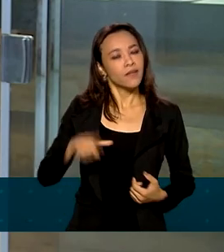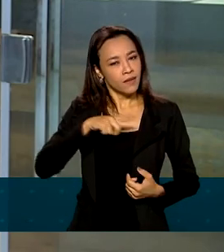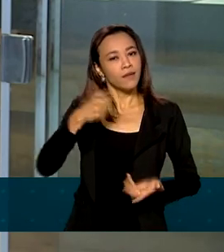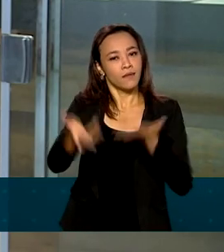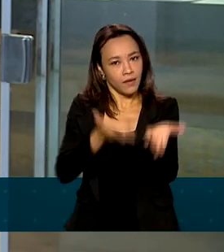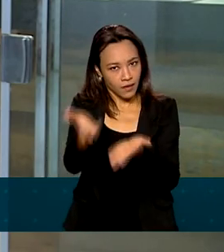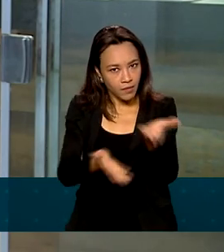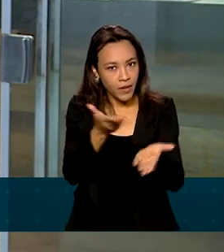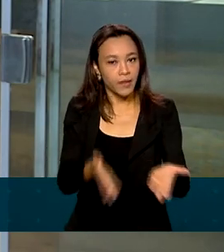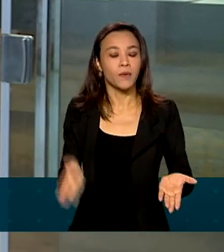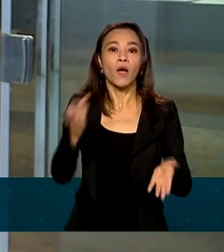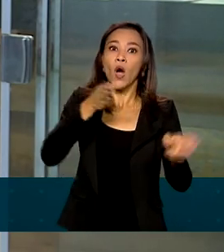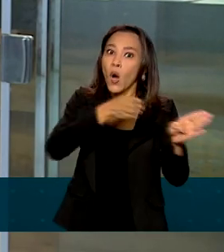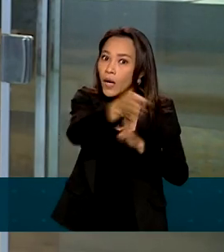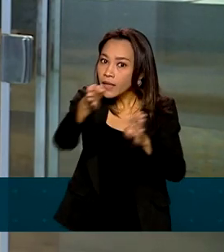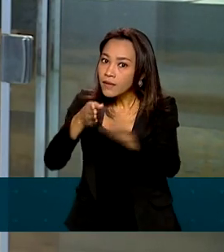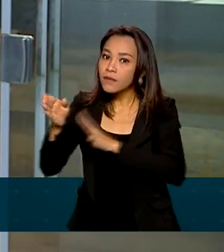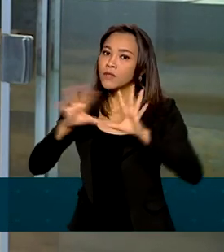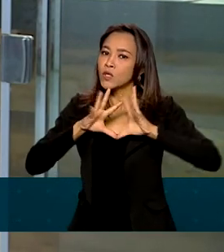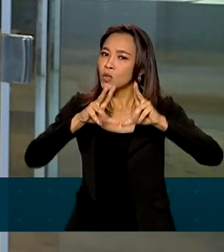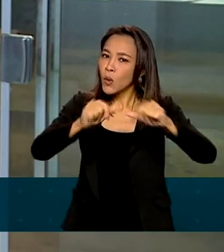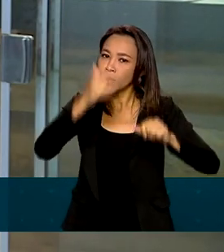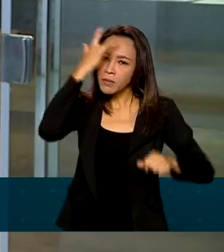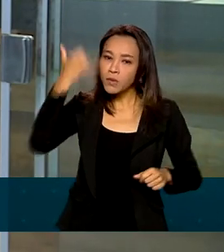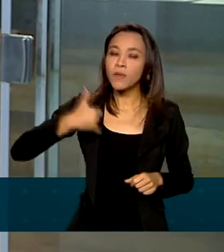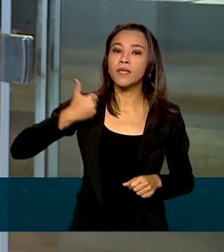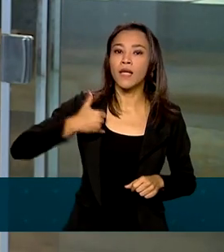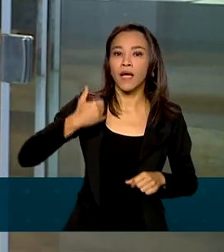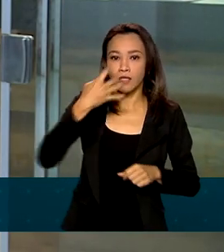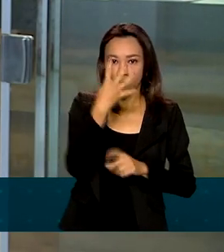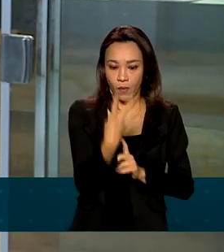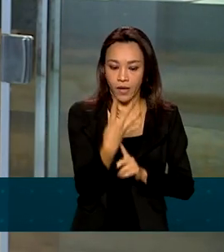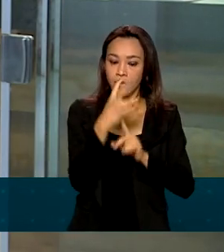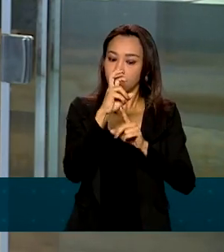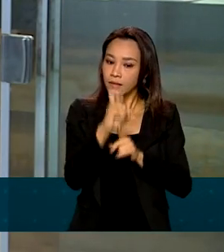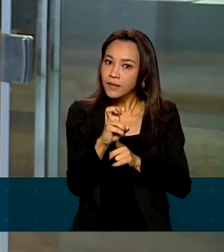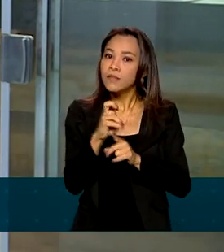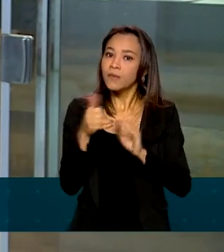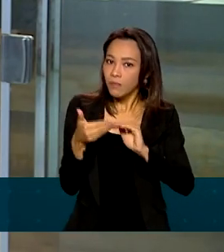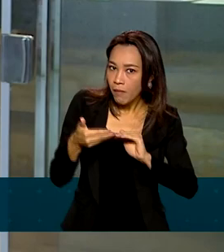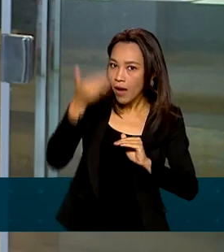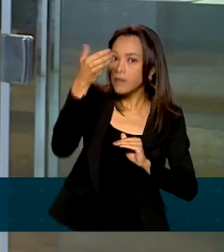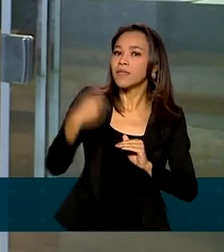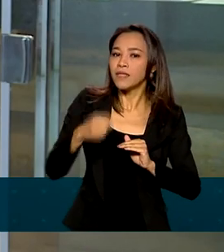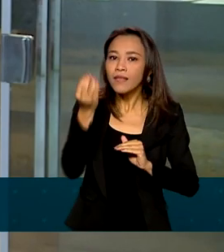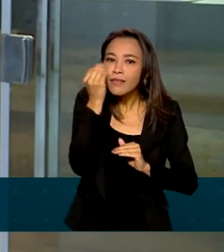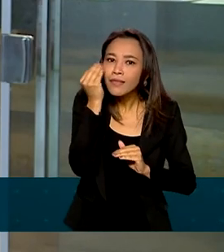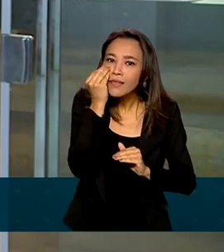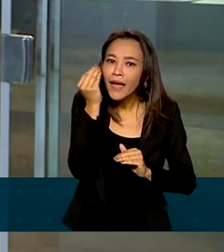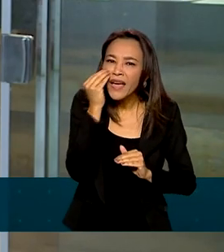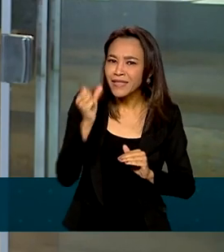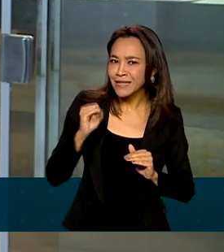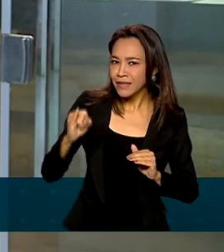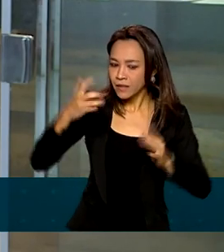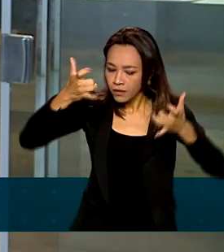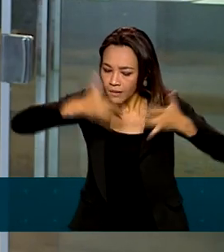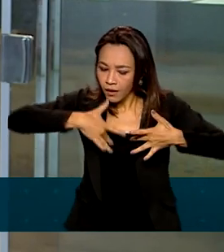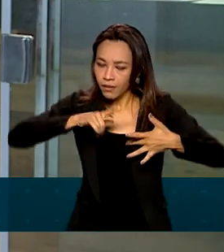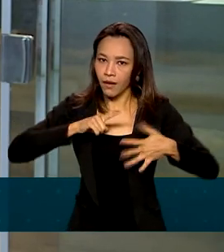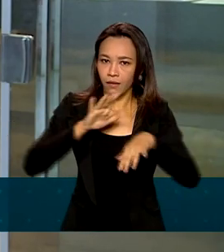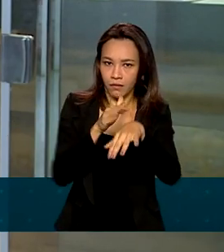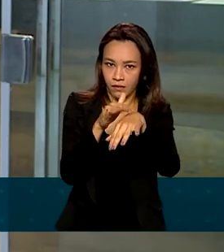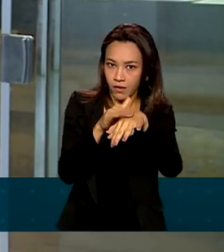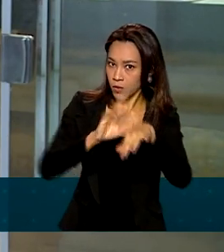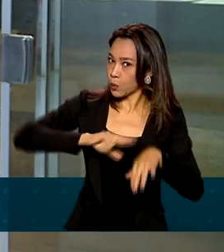tratamento a recomendação é que toda pessoa com mais de 45 anos faça o teste para saber se tem a doença